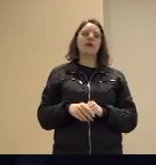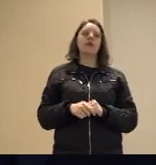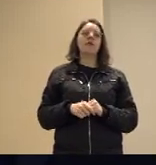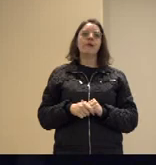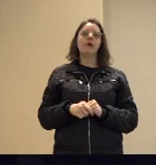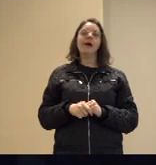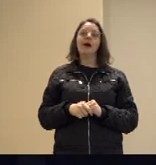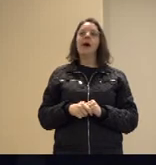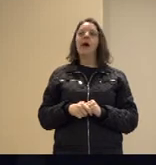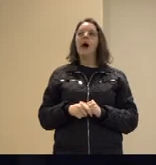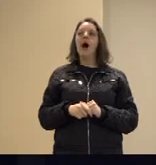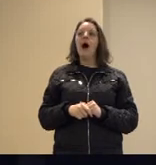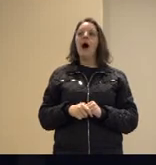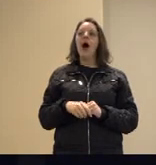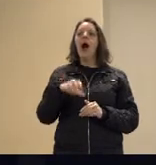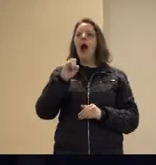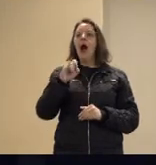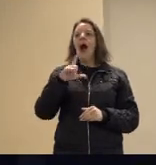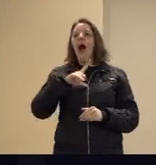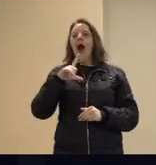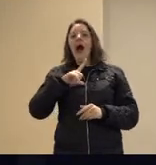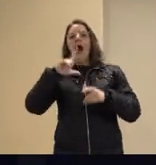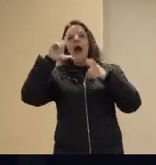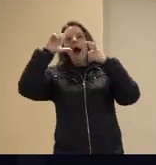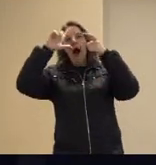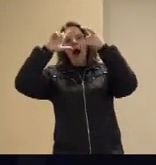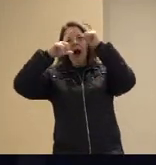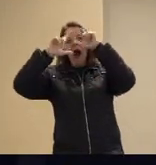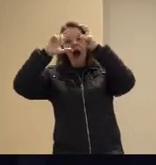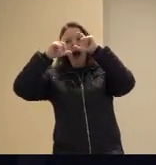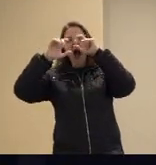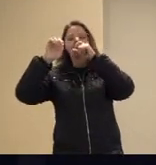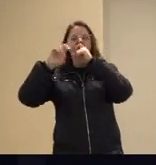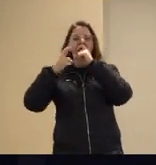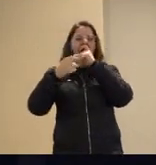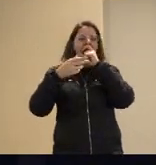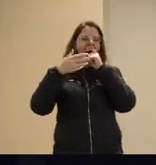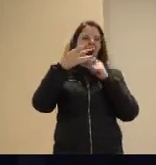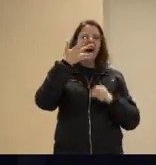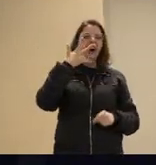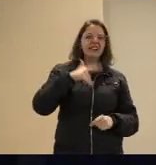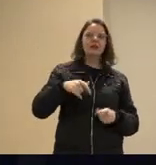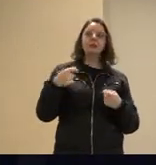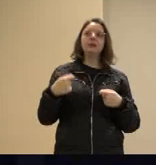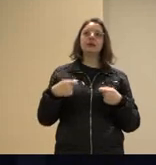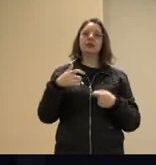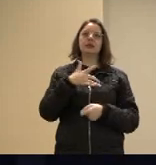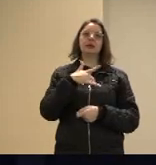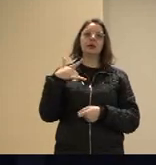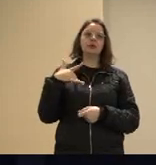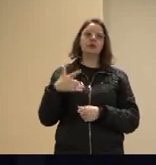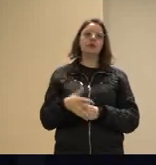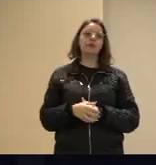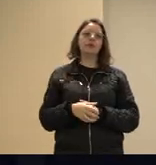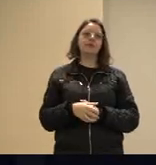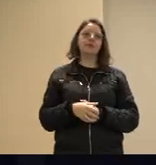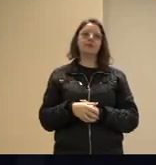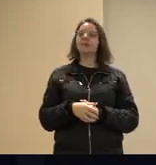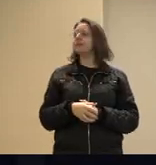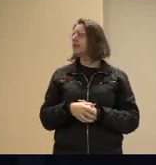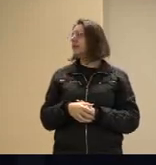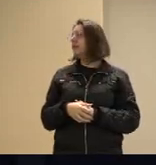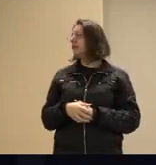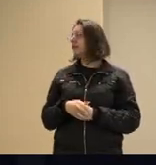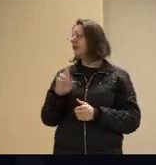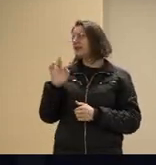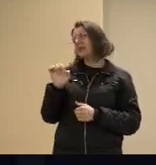nessas situações de transtorno, nessas situações em que a criança vai precisar da saúde, assim, né? A rede, como a Maristela